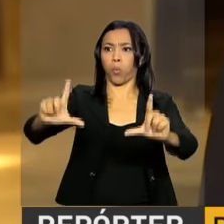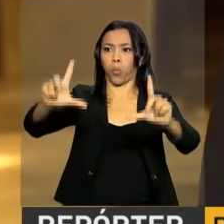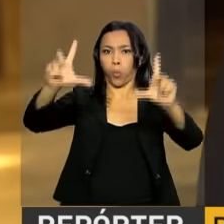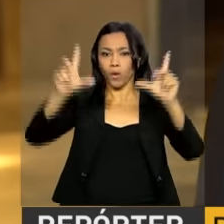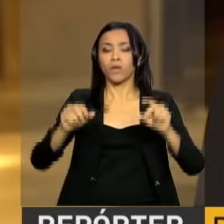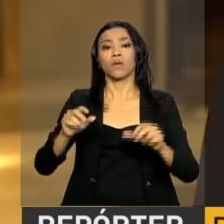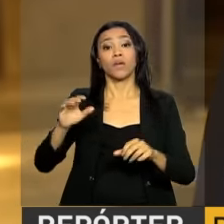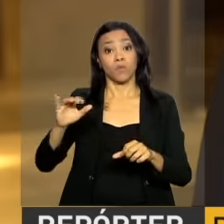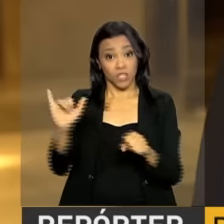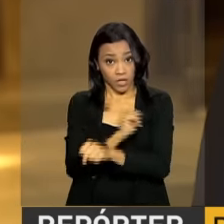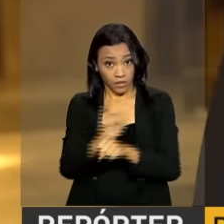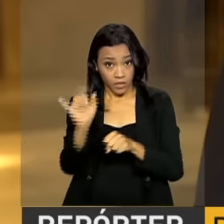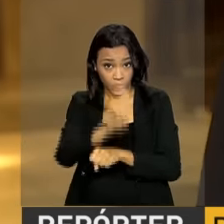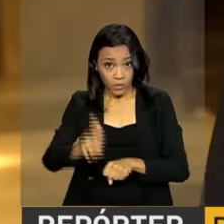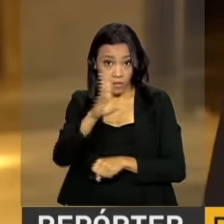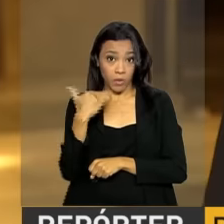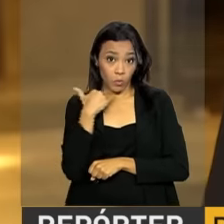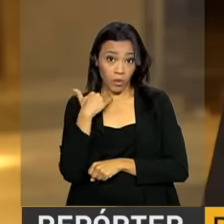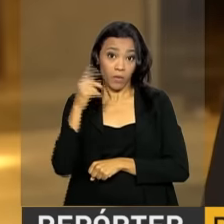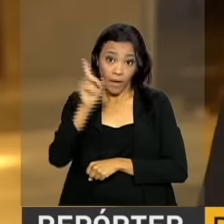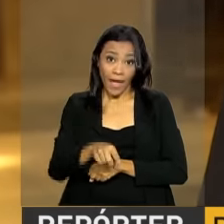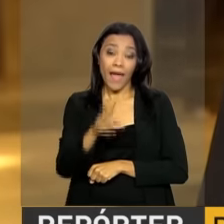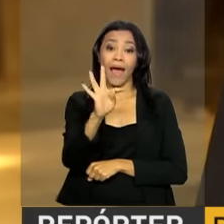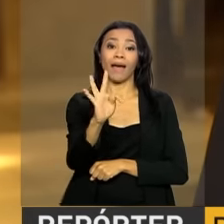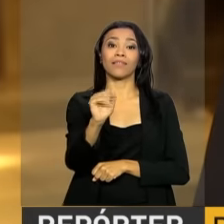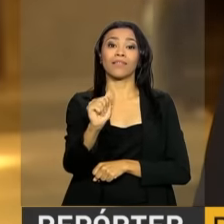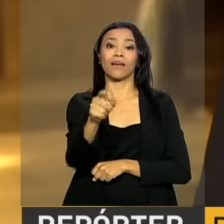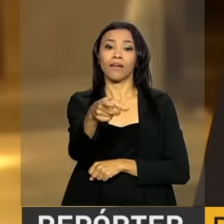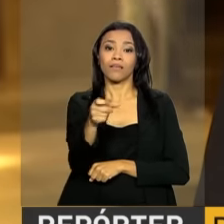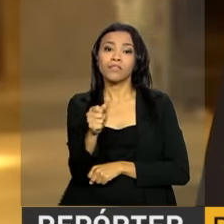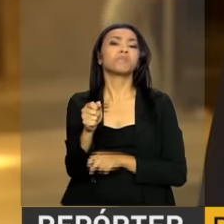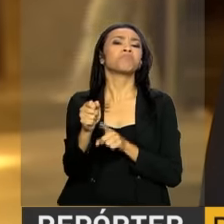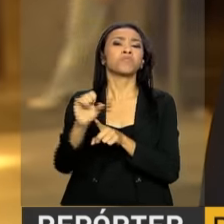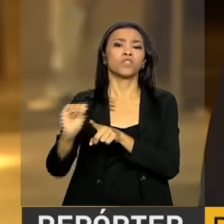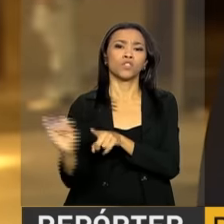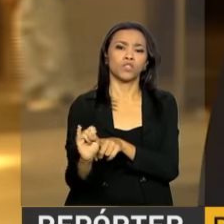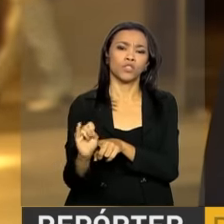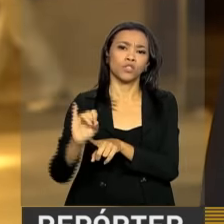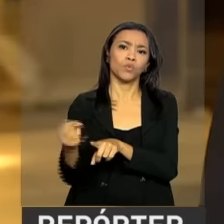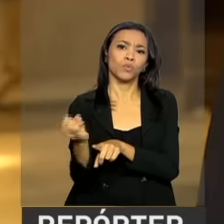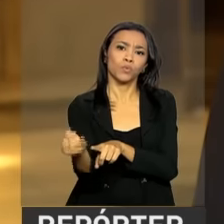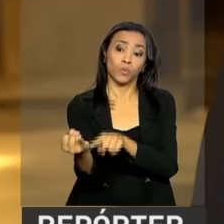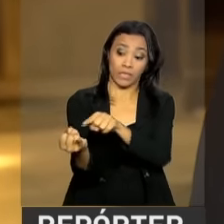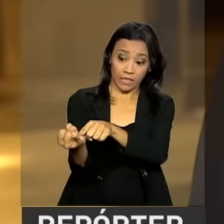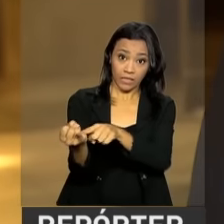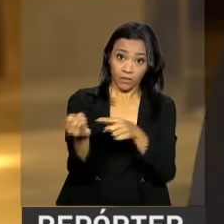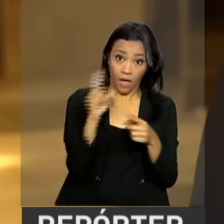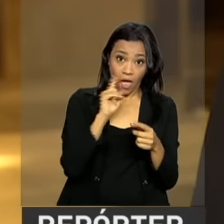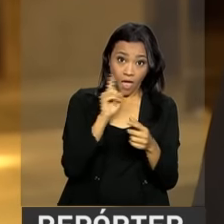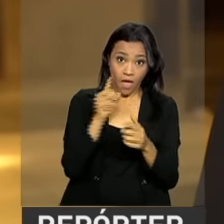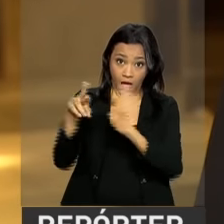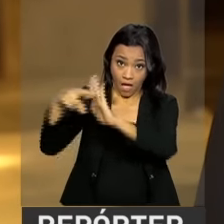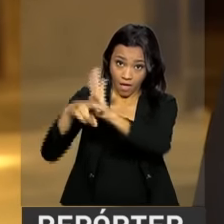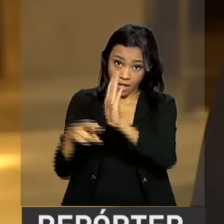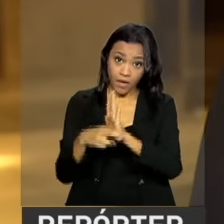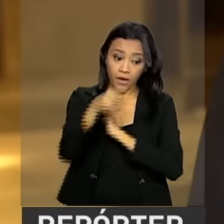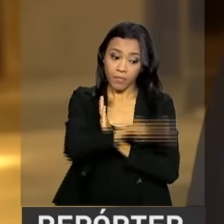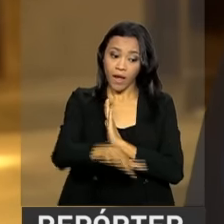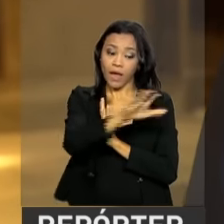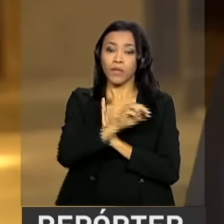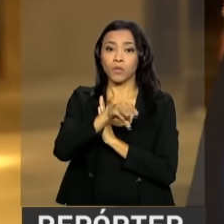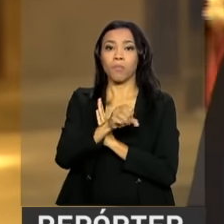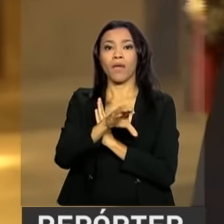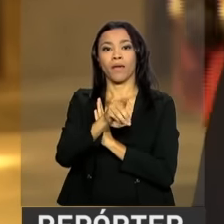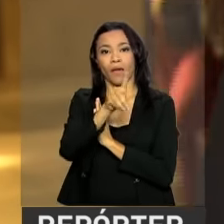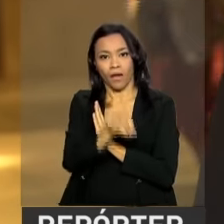utilizadas pelo banco central é a taxa de juro ela serve como uma referência para o mercado Se a inflação Está Alta